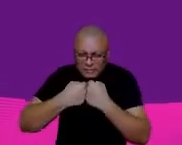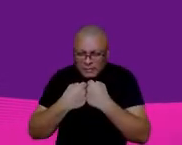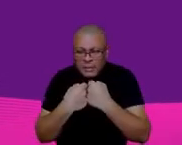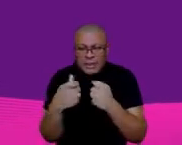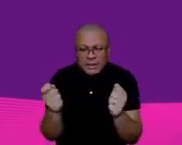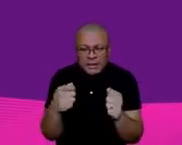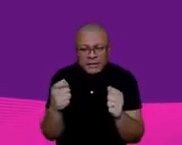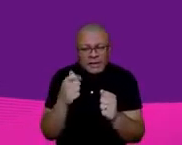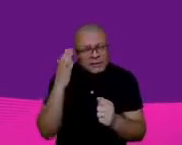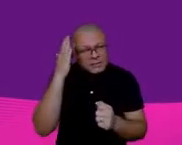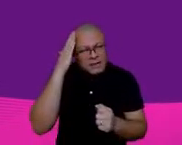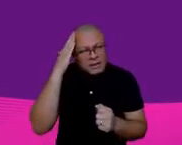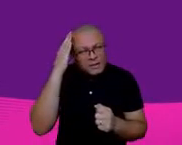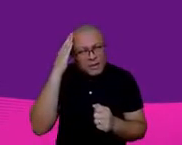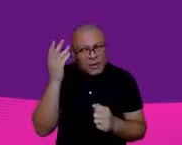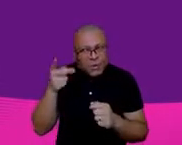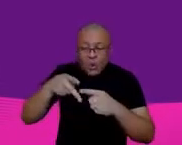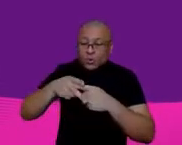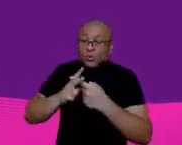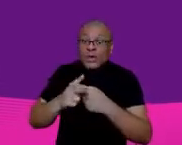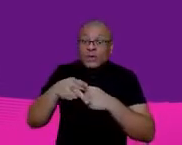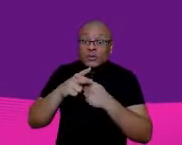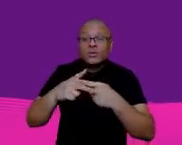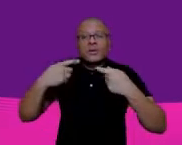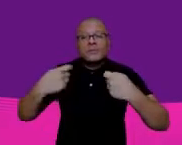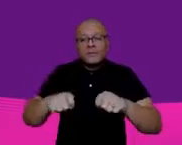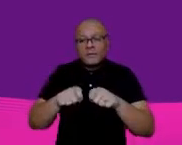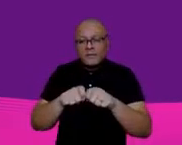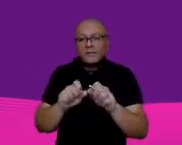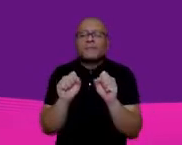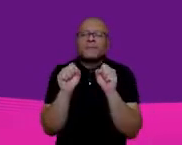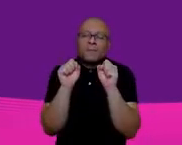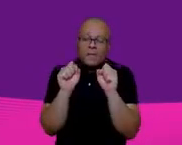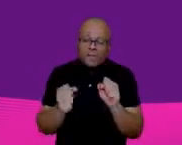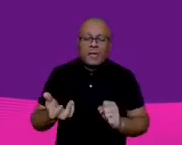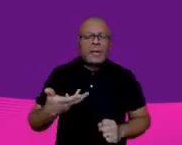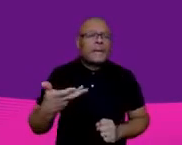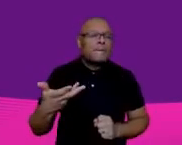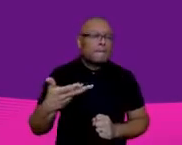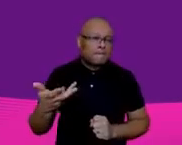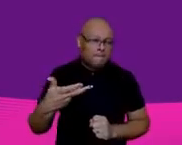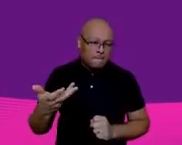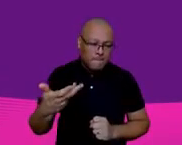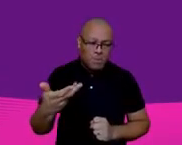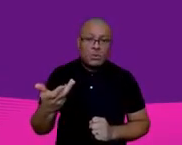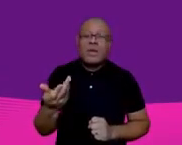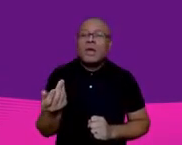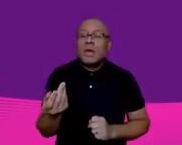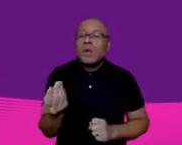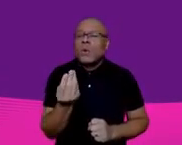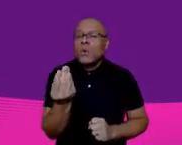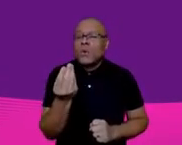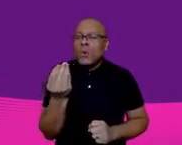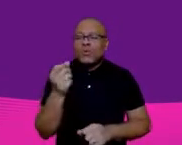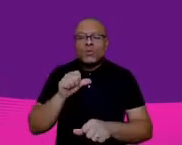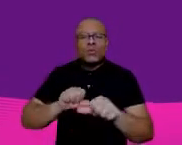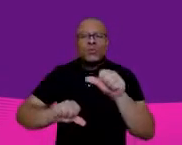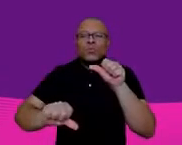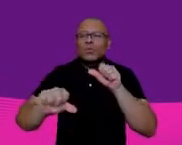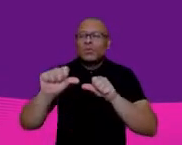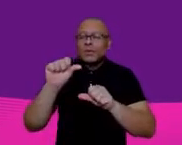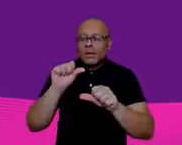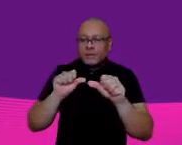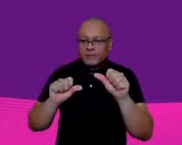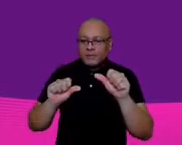fazer ajustes devidos. Nós podemos rapidamente mudar a posição, e assim